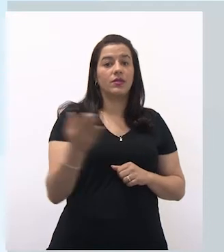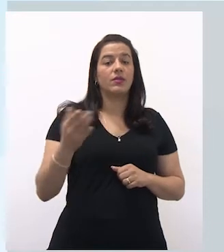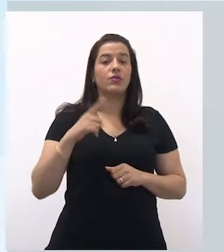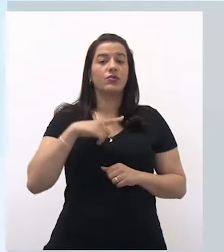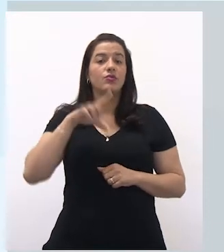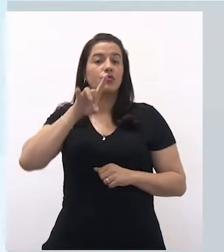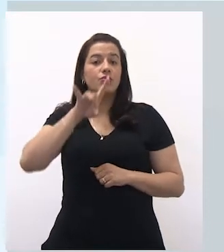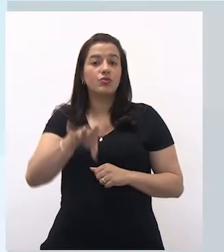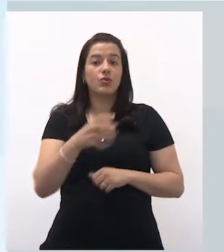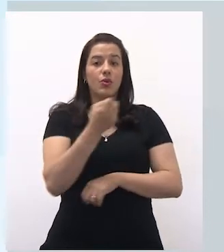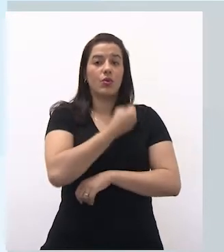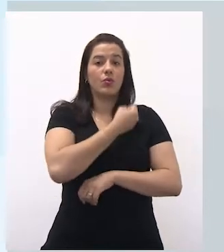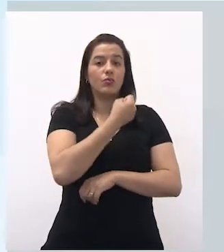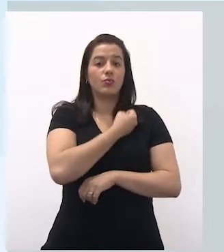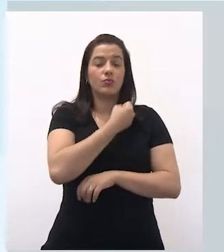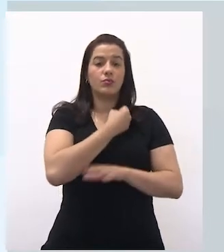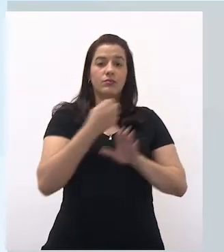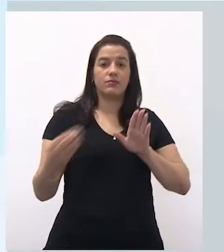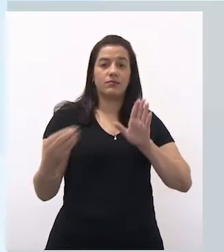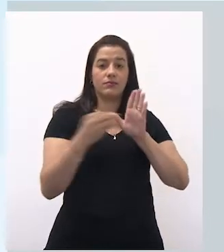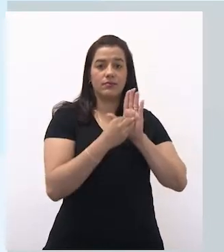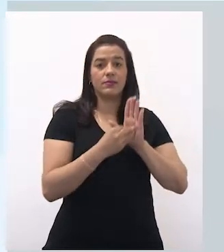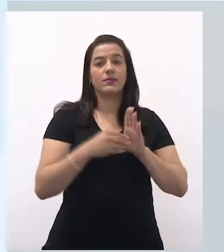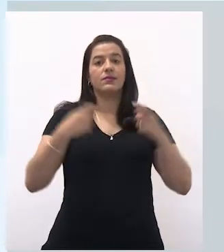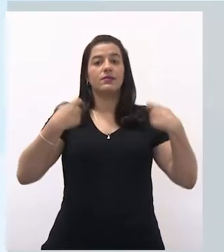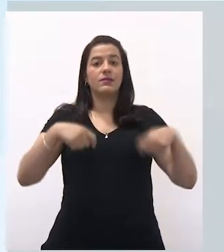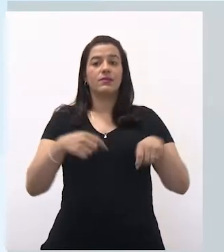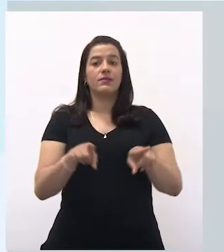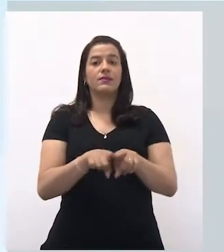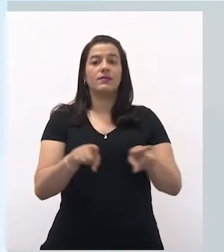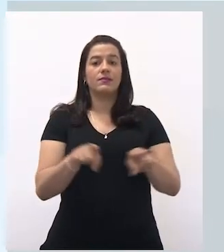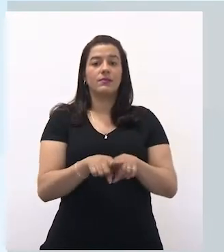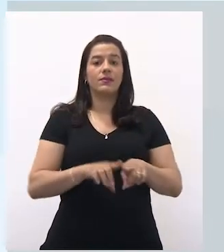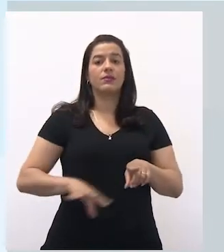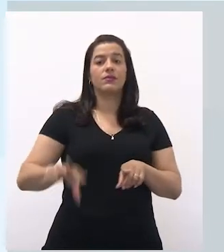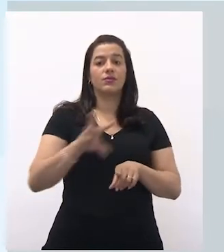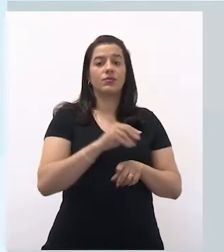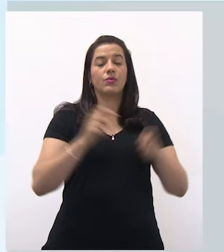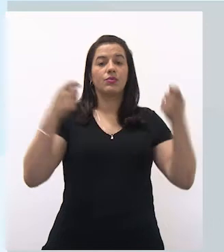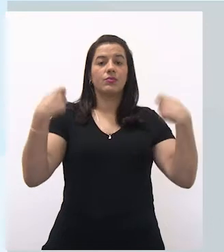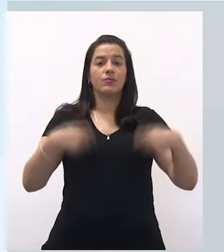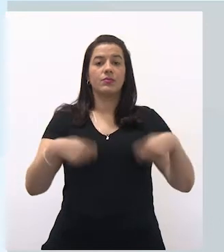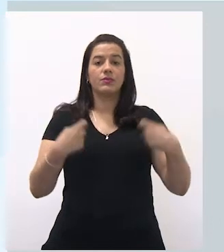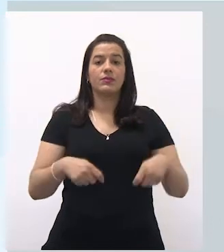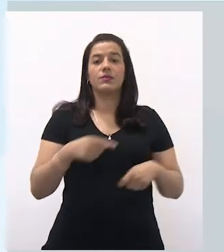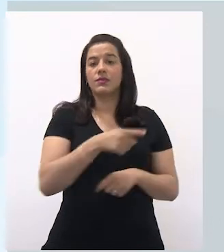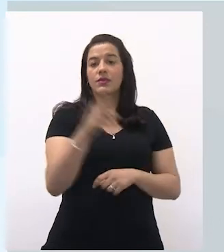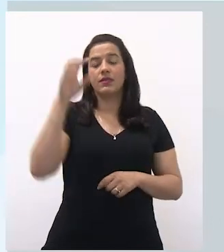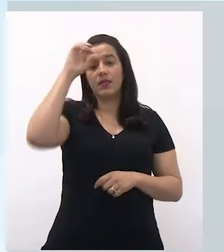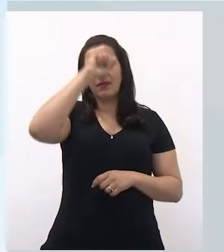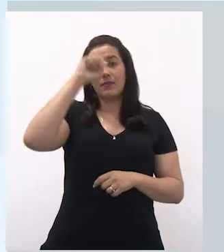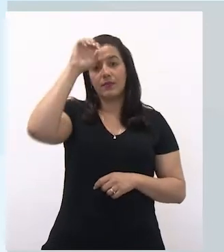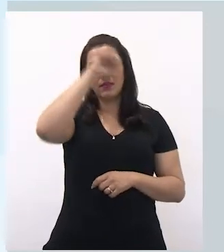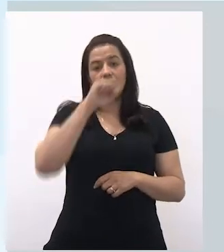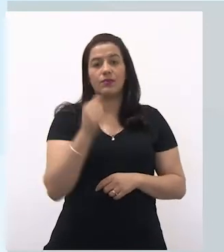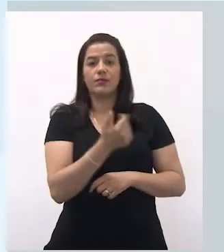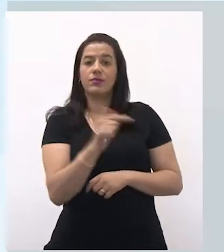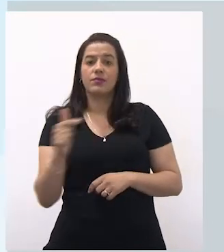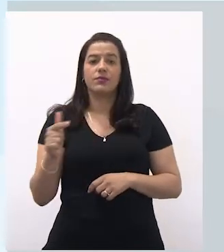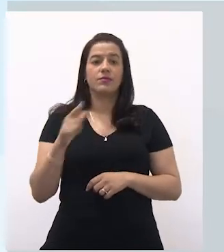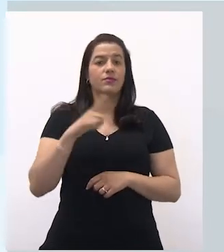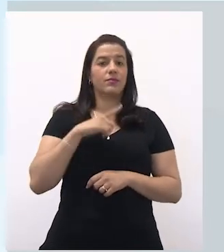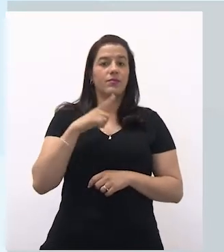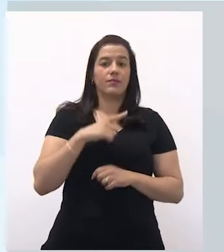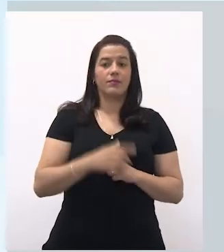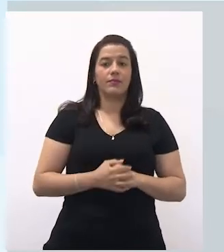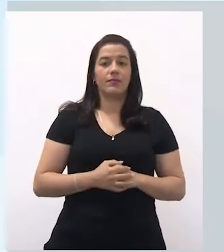apenas para o número que está ali. Eu vou olhar também o que o meu aluno aprendeu e o que o meu aluno não aprendeu. De